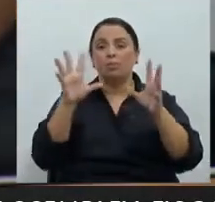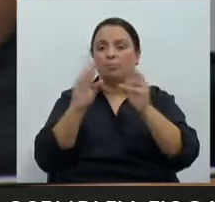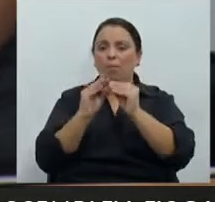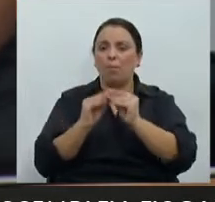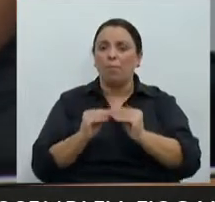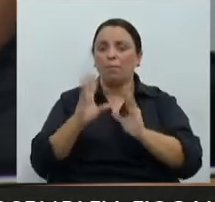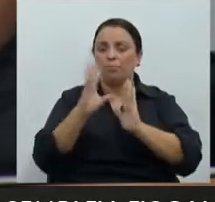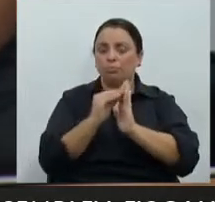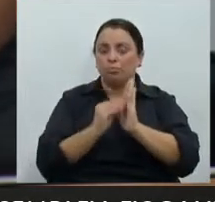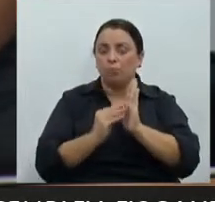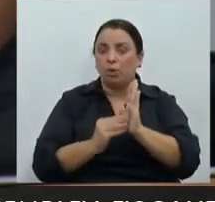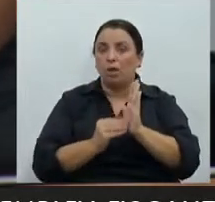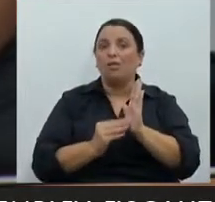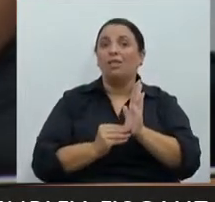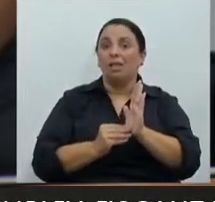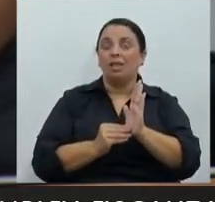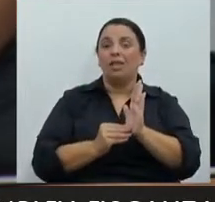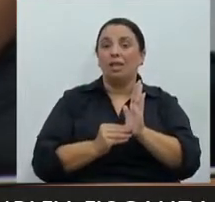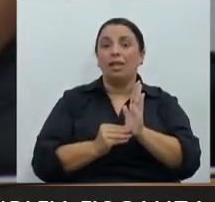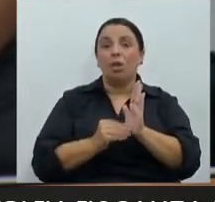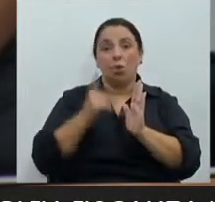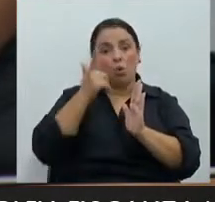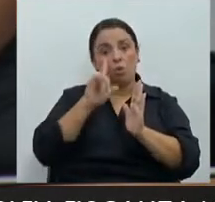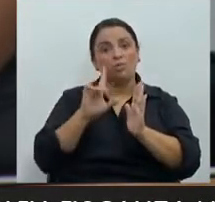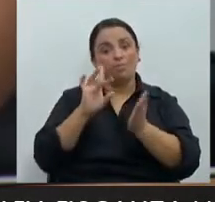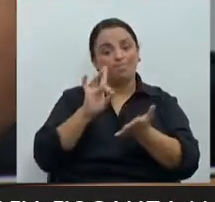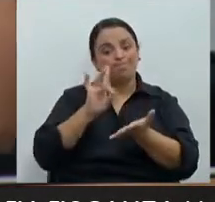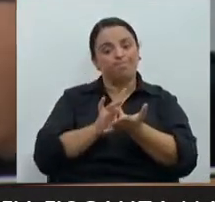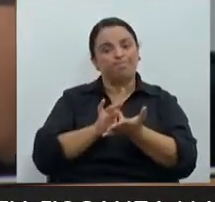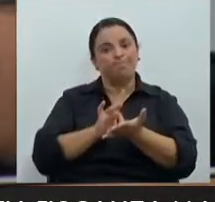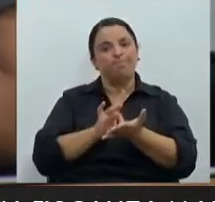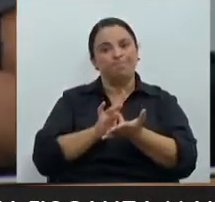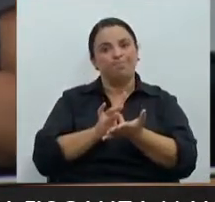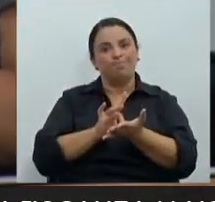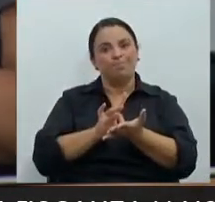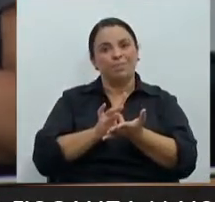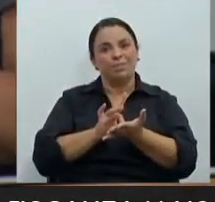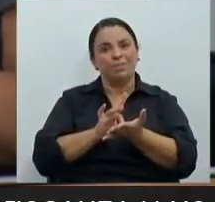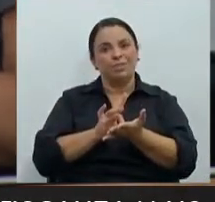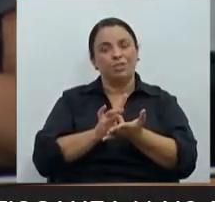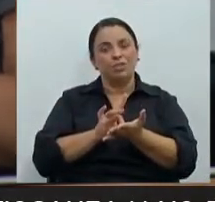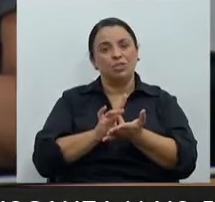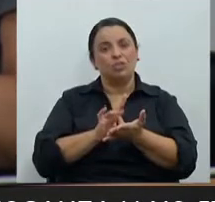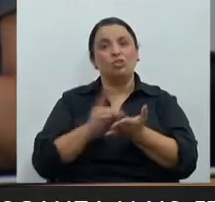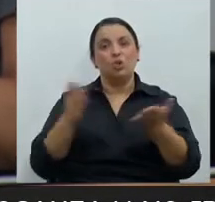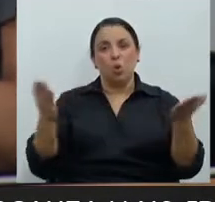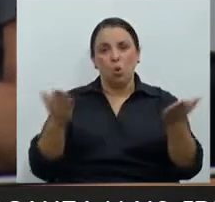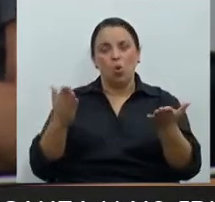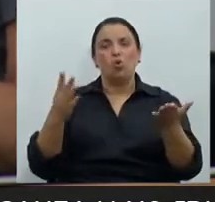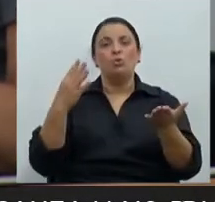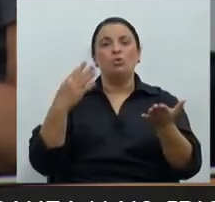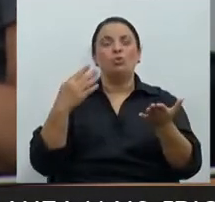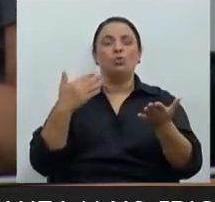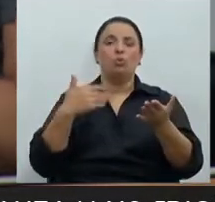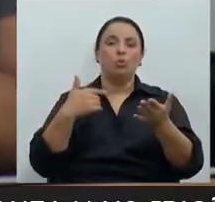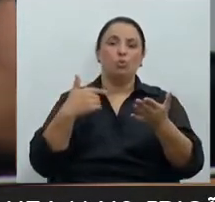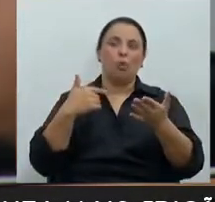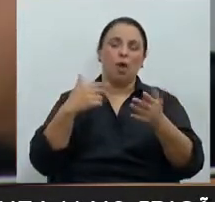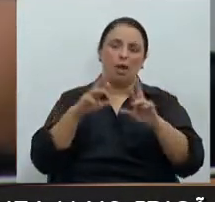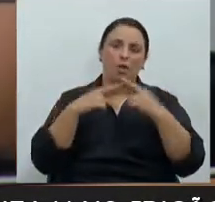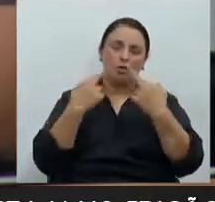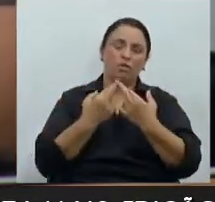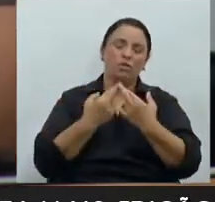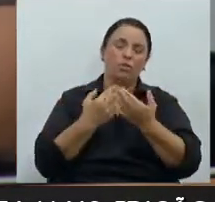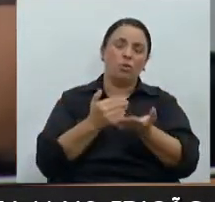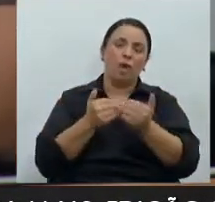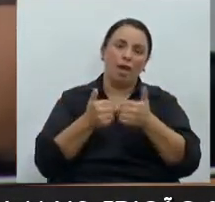realmente tornar algo concreto desse trabalho que está se iniciando hoje com essa pauta